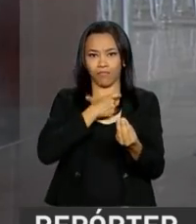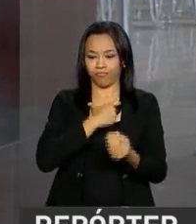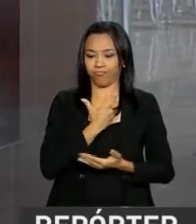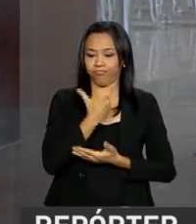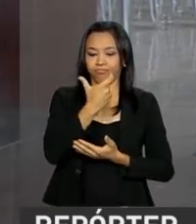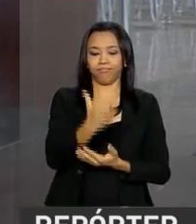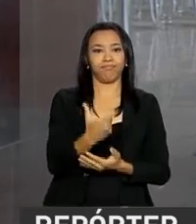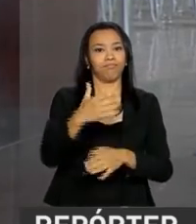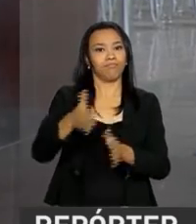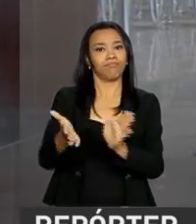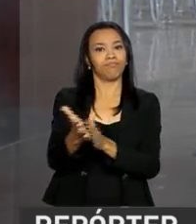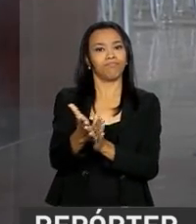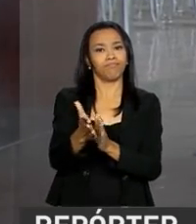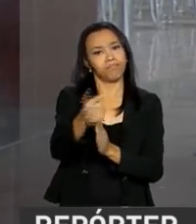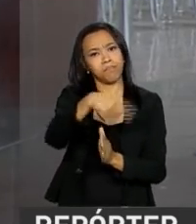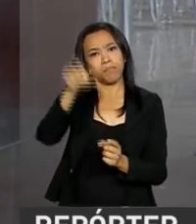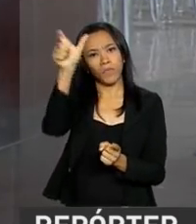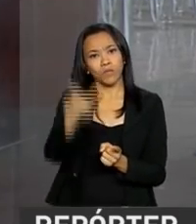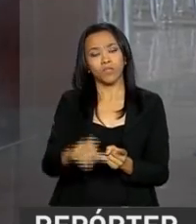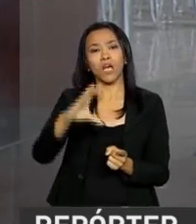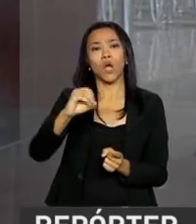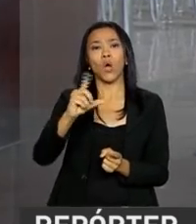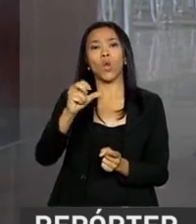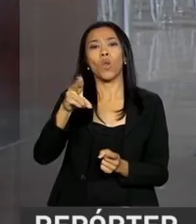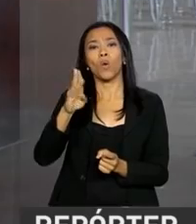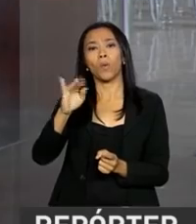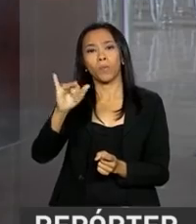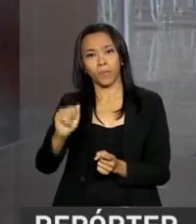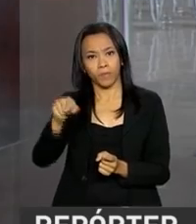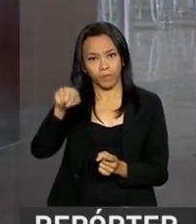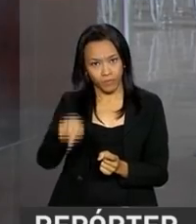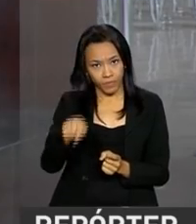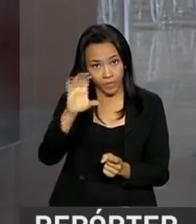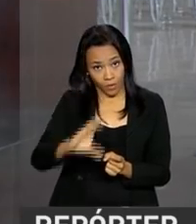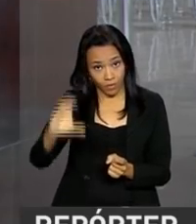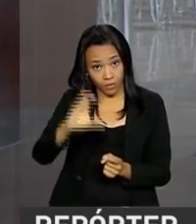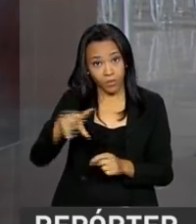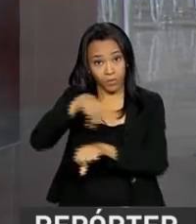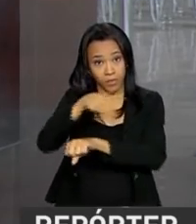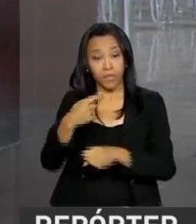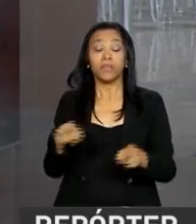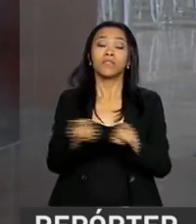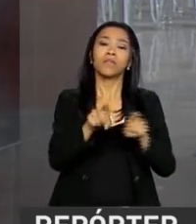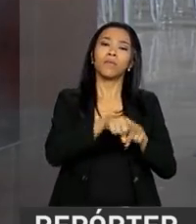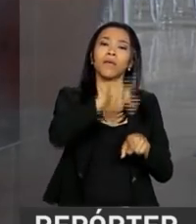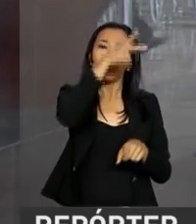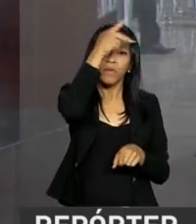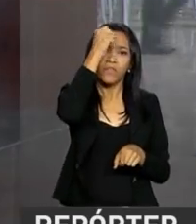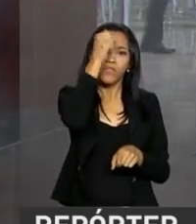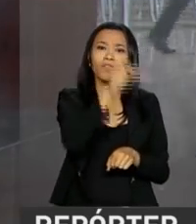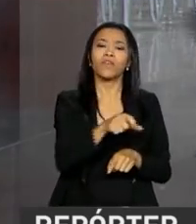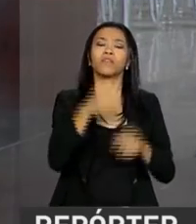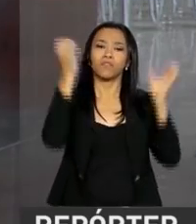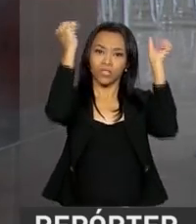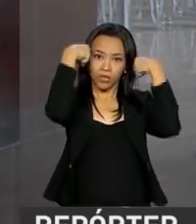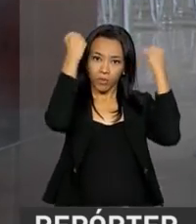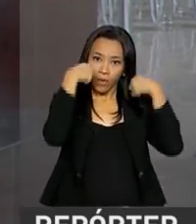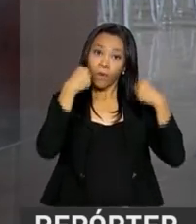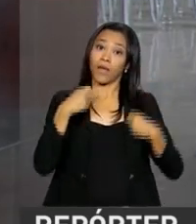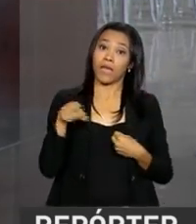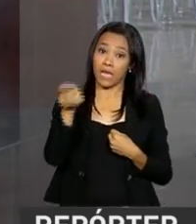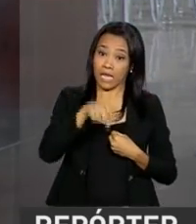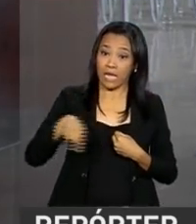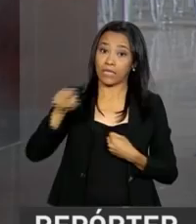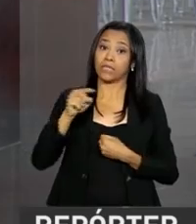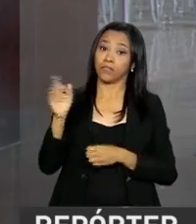mérito da Defesa a cidadãos colombianos e também ao prefeito da cidade de Chapecó em Santa Catarina esses colombianos que serão homenageados